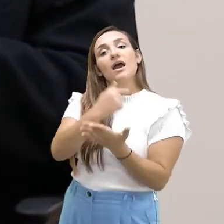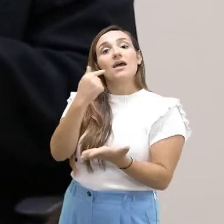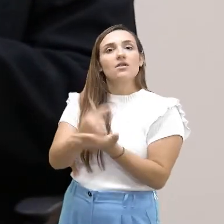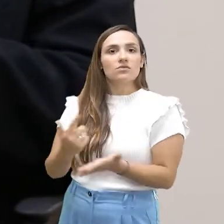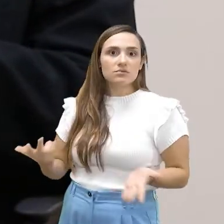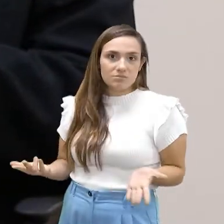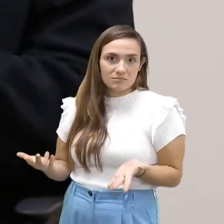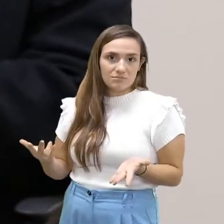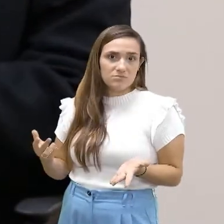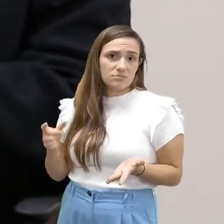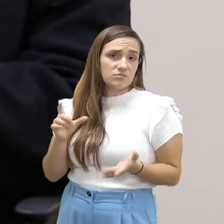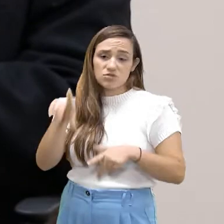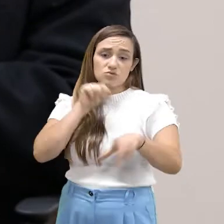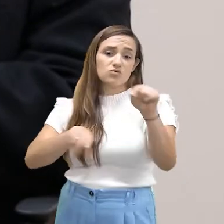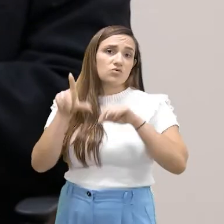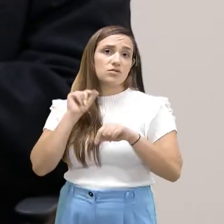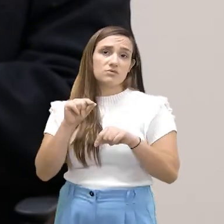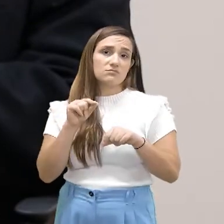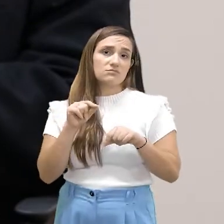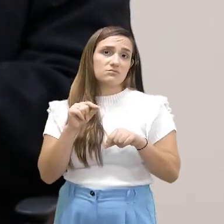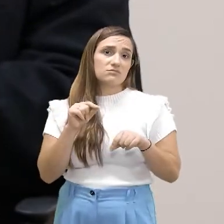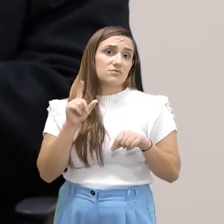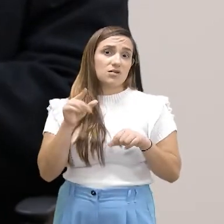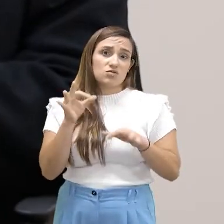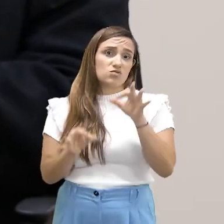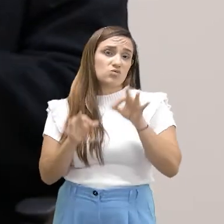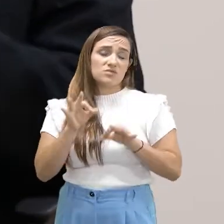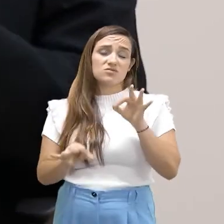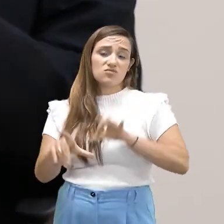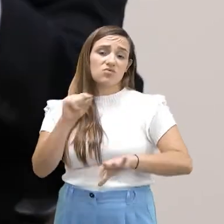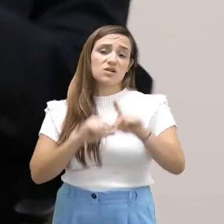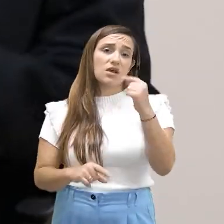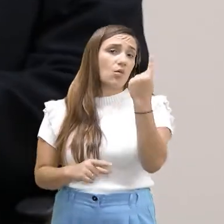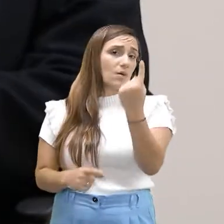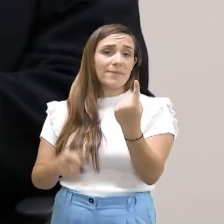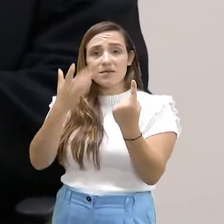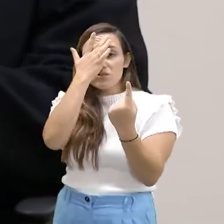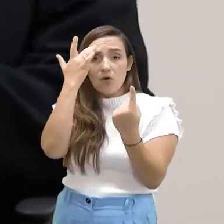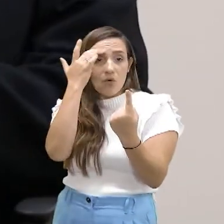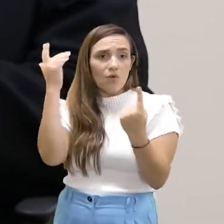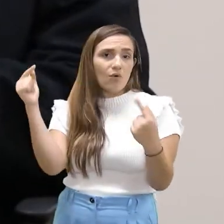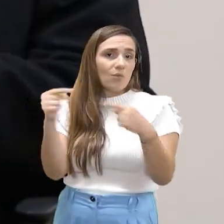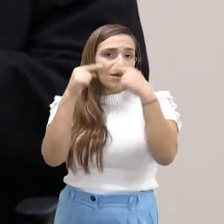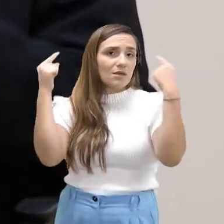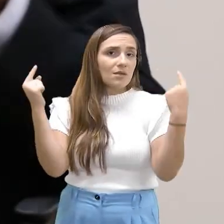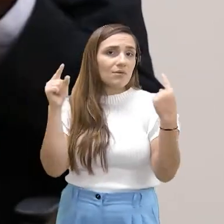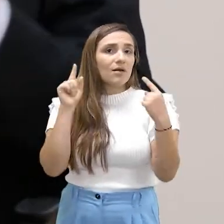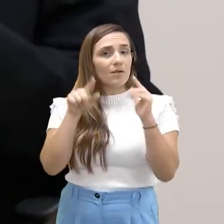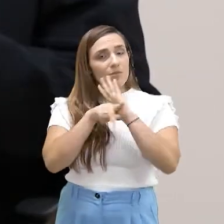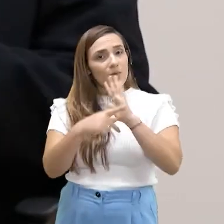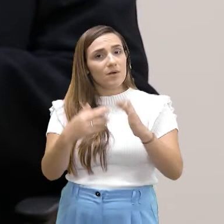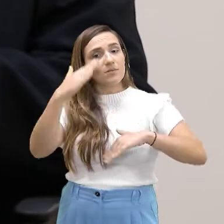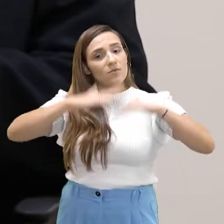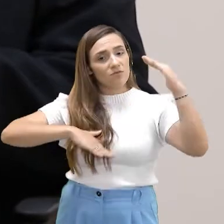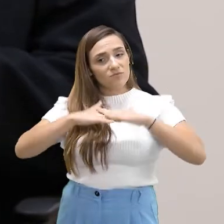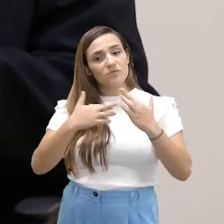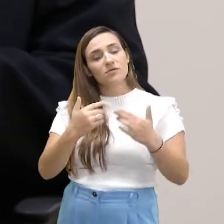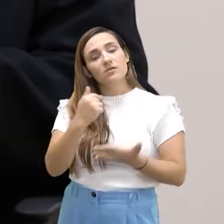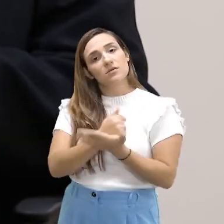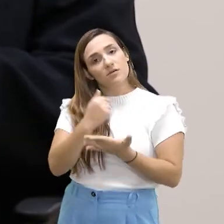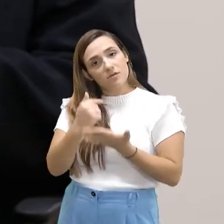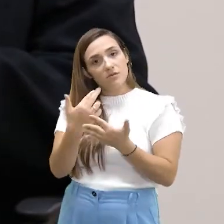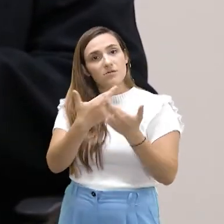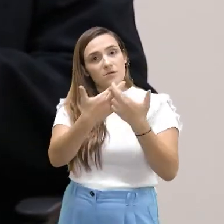cartorária. Então, era por indicação do próprio juiz que nomeava aquela pessoa, né? E também, no passado, o